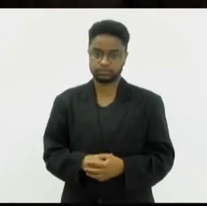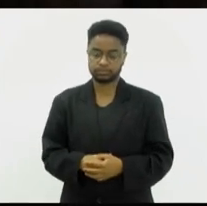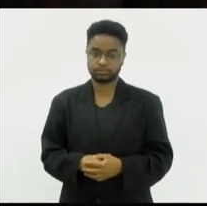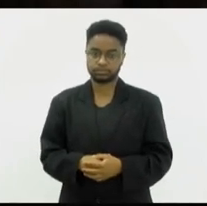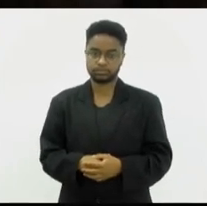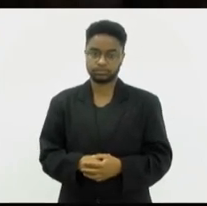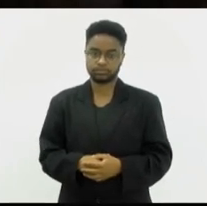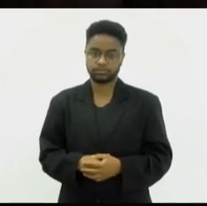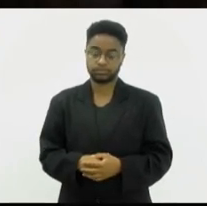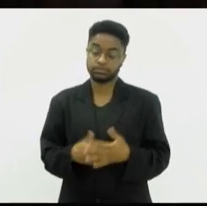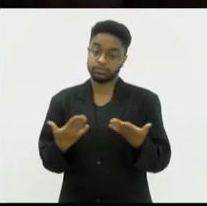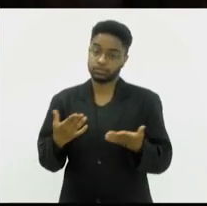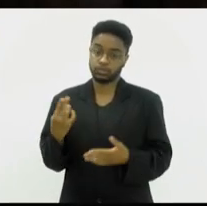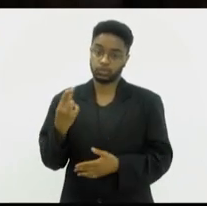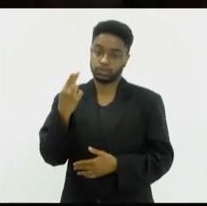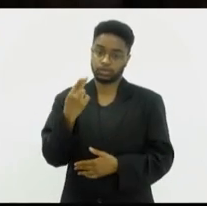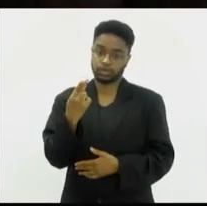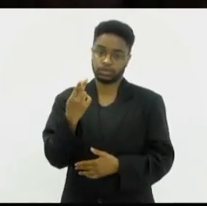Não há como negar